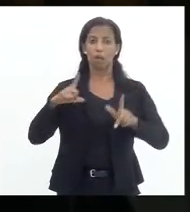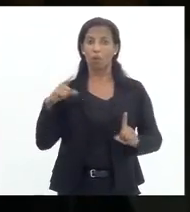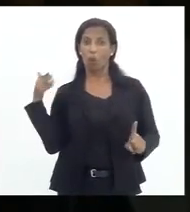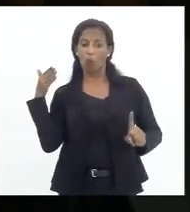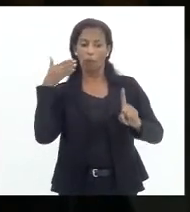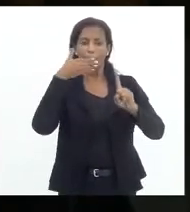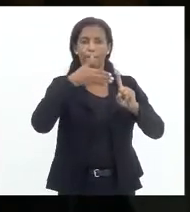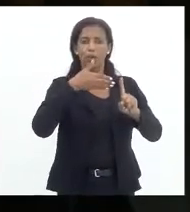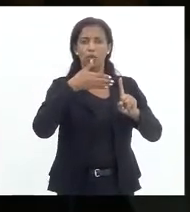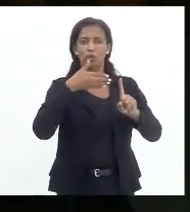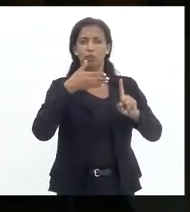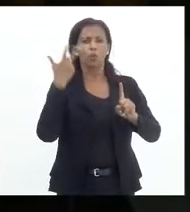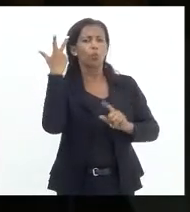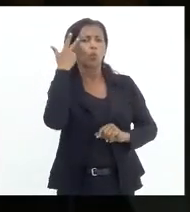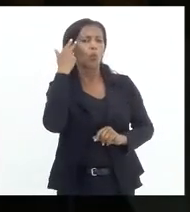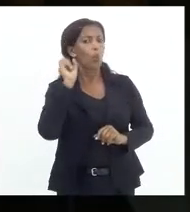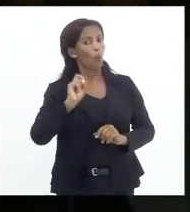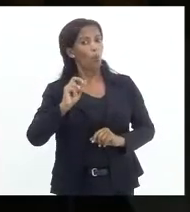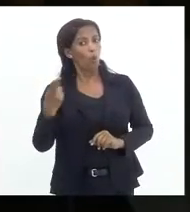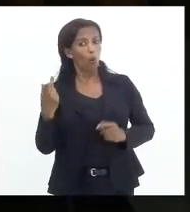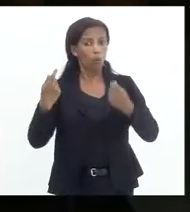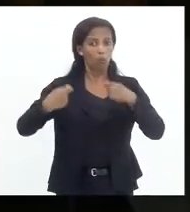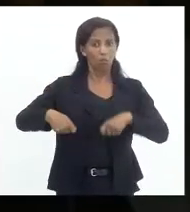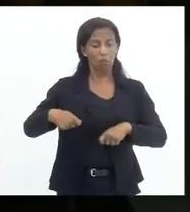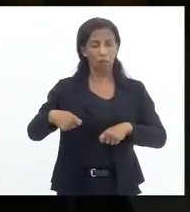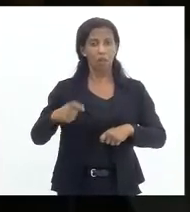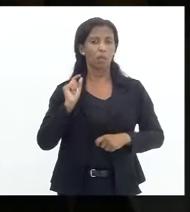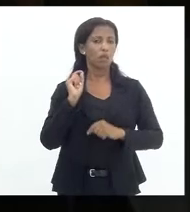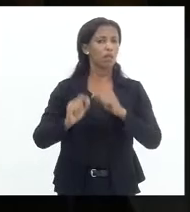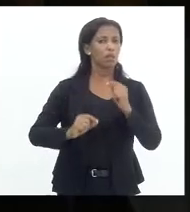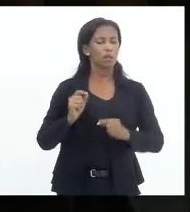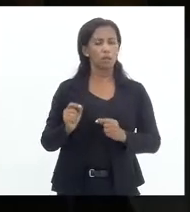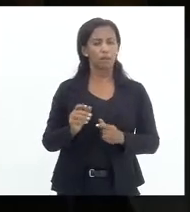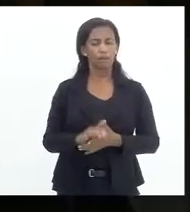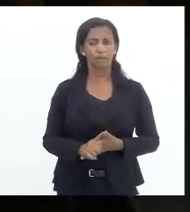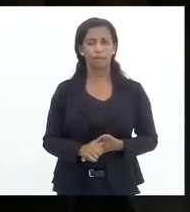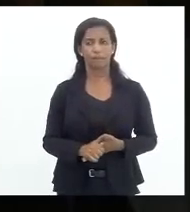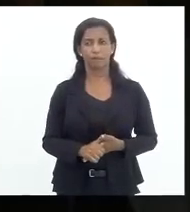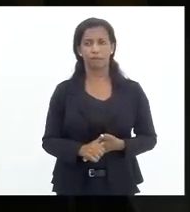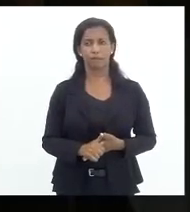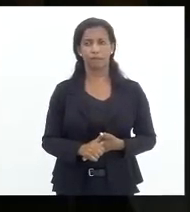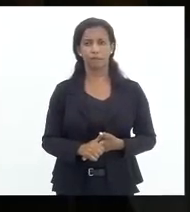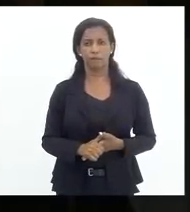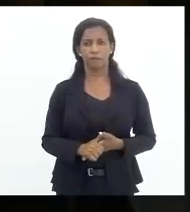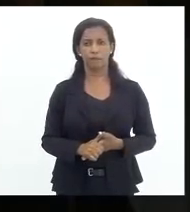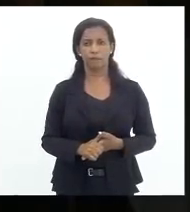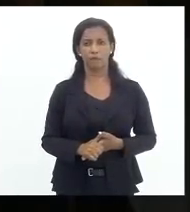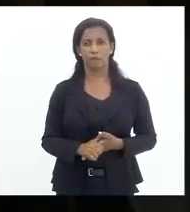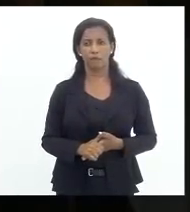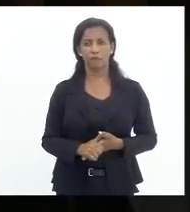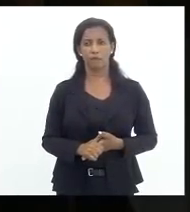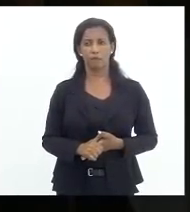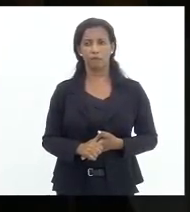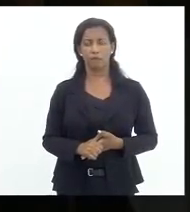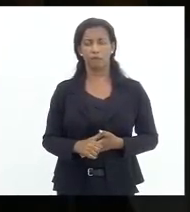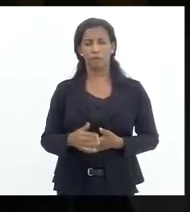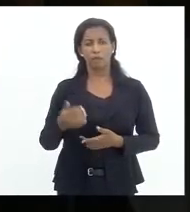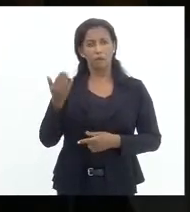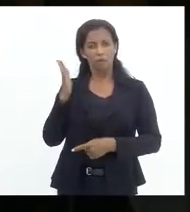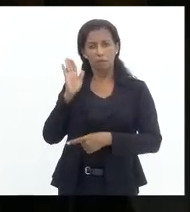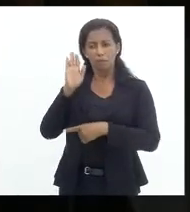que tem um objetivo comum o deveriam ter que enfrentar é o drama é da